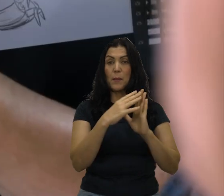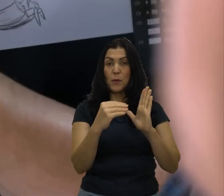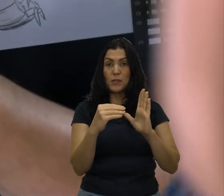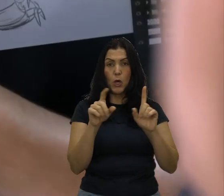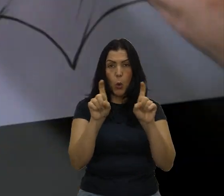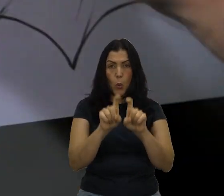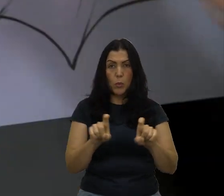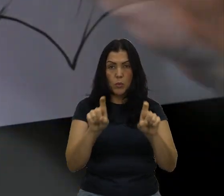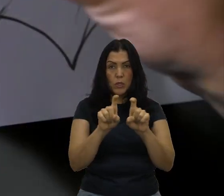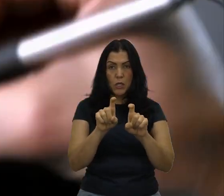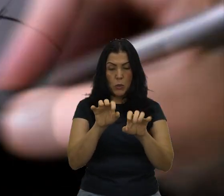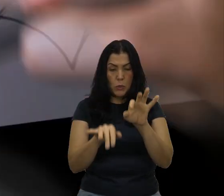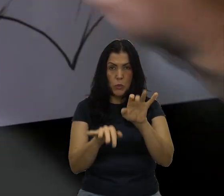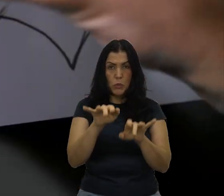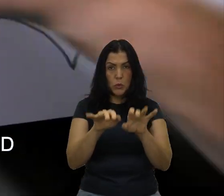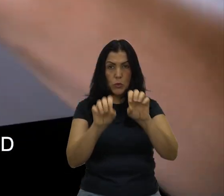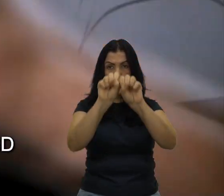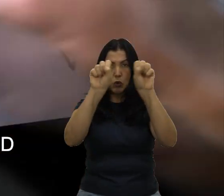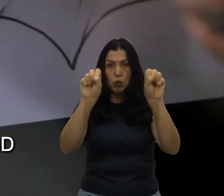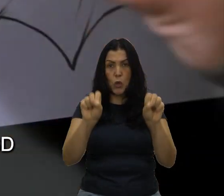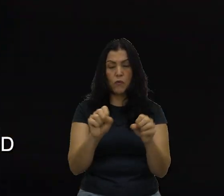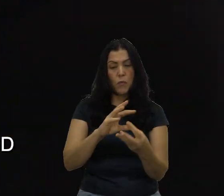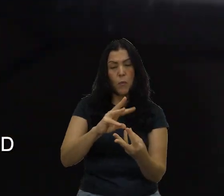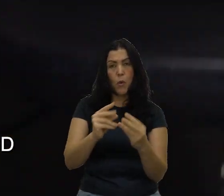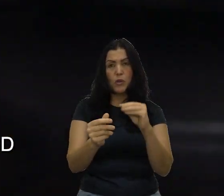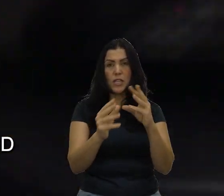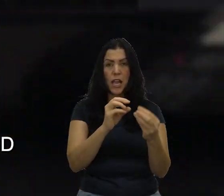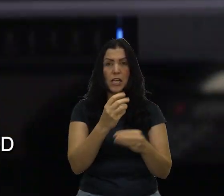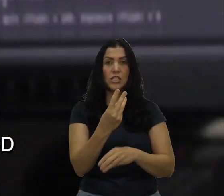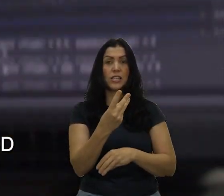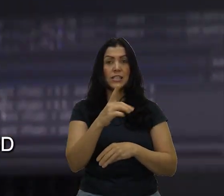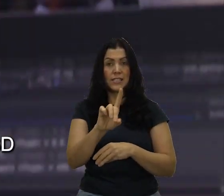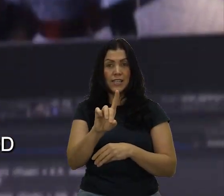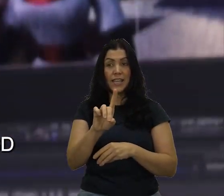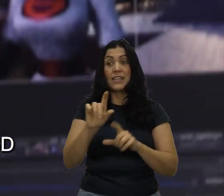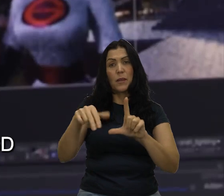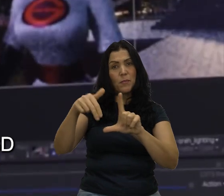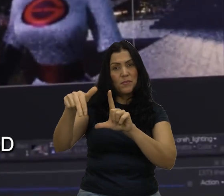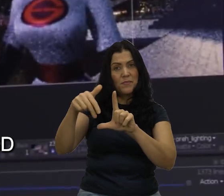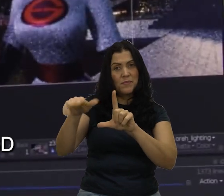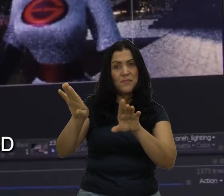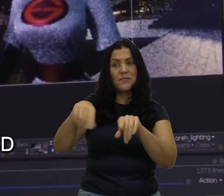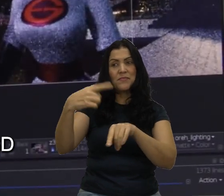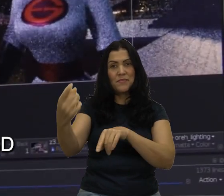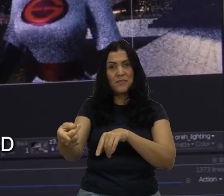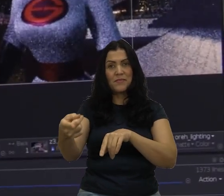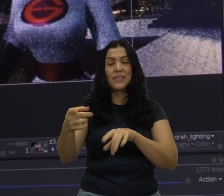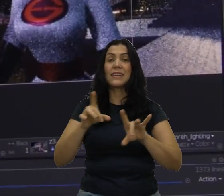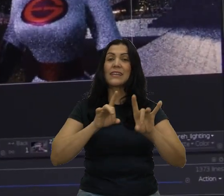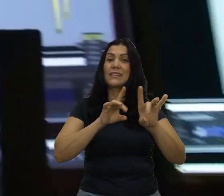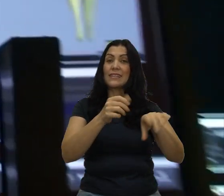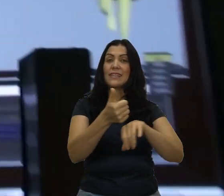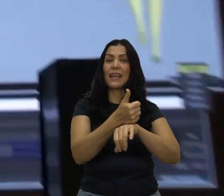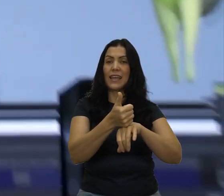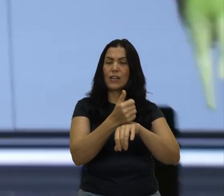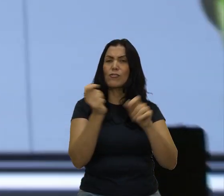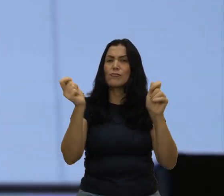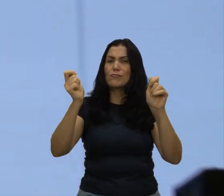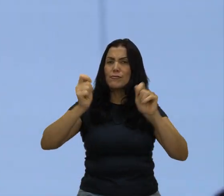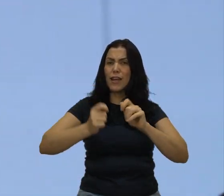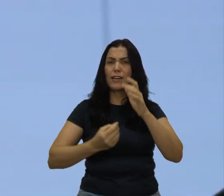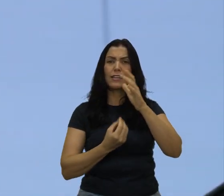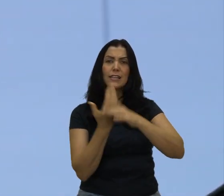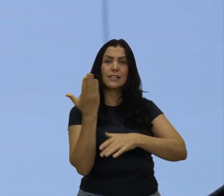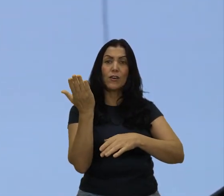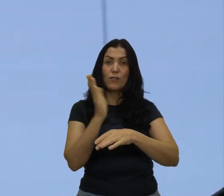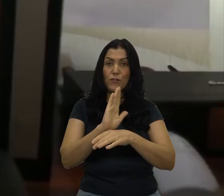modelos são criados no computador, em softwares de modelagem 3D e depois animados. Essa técnica